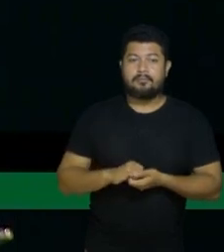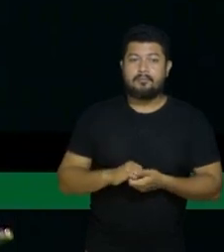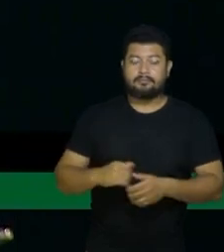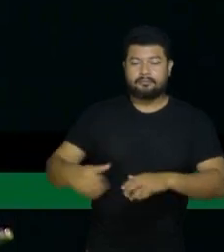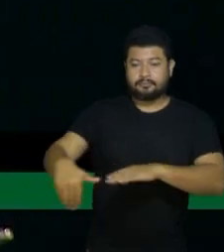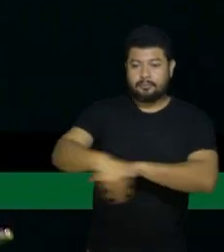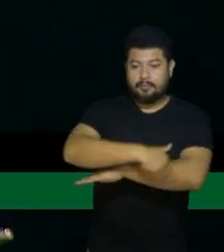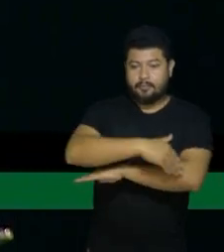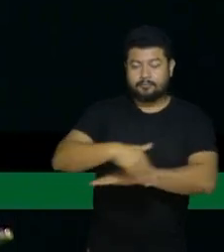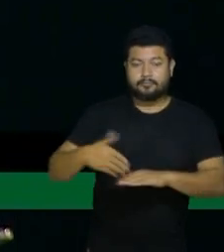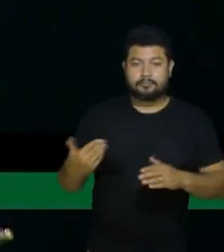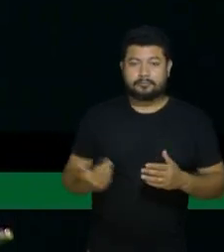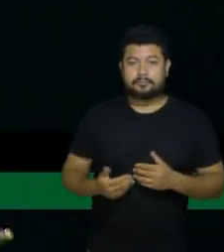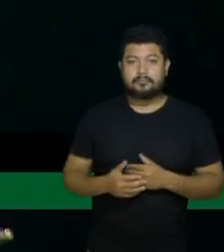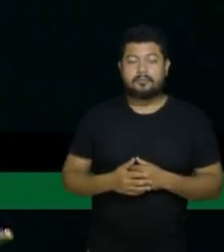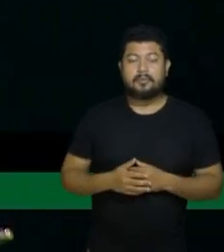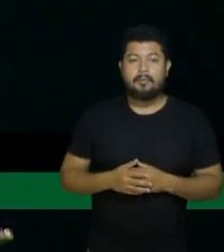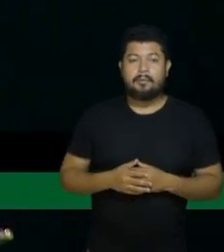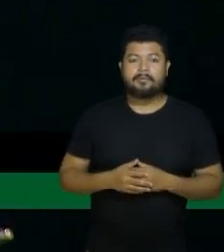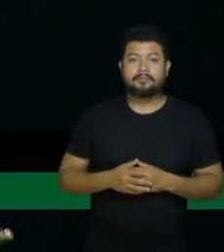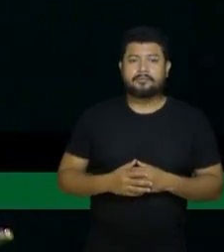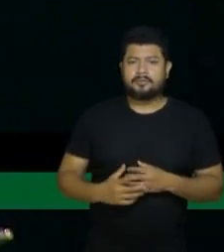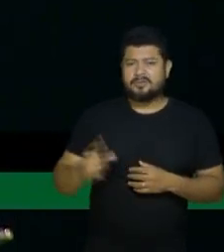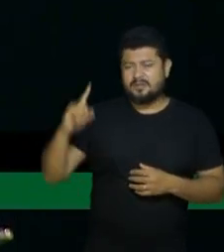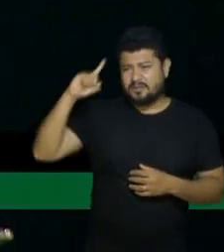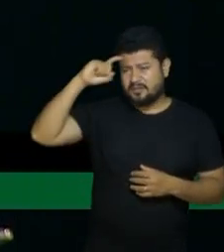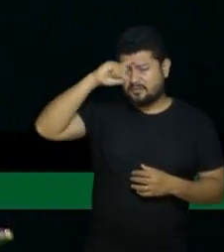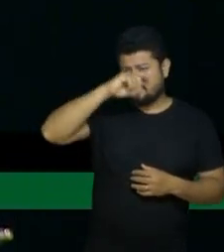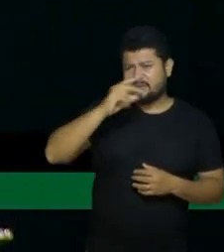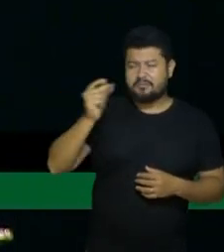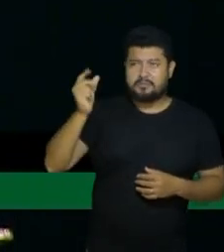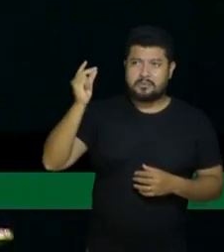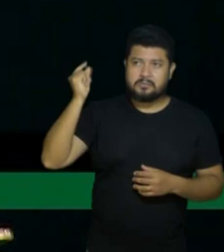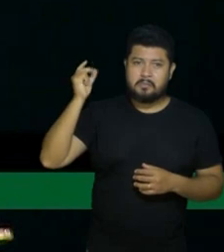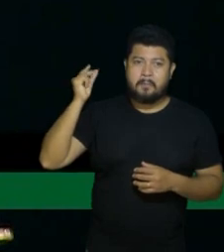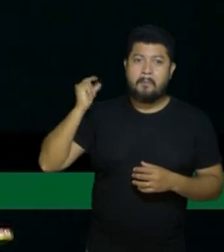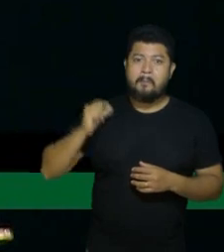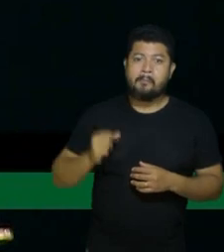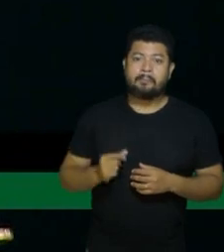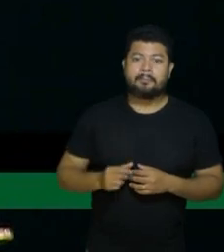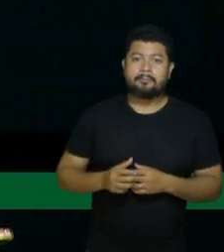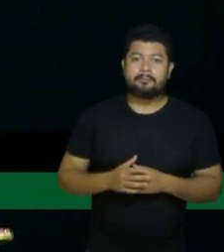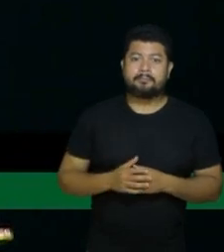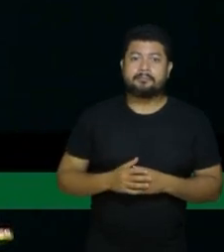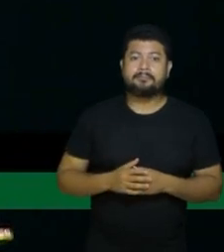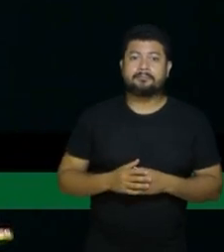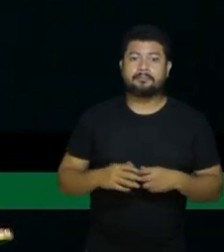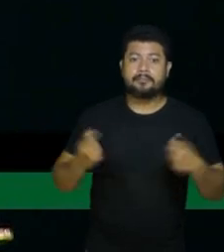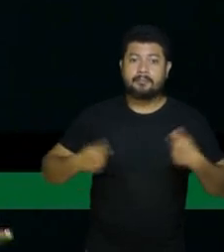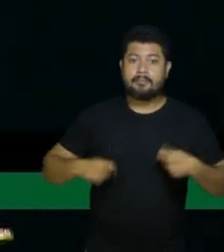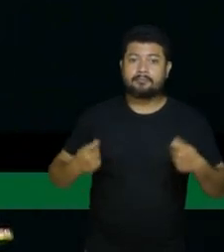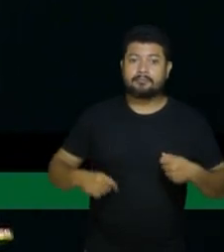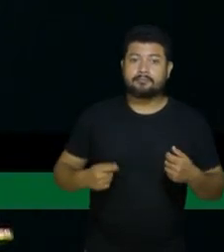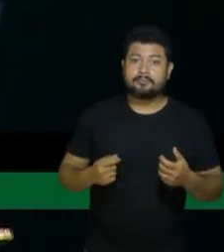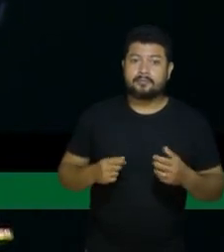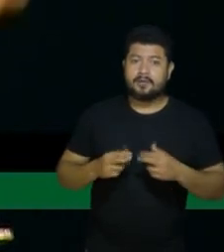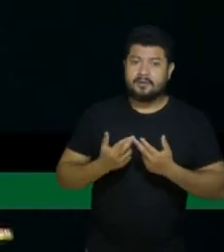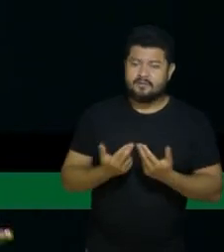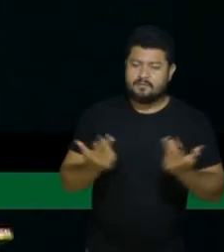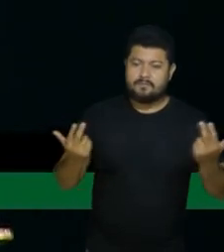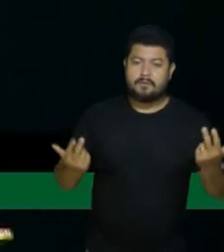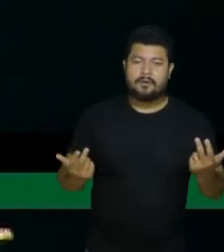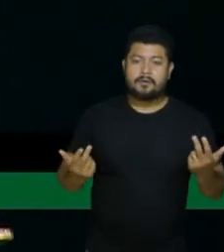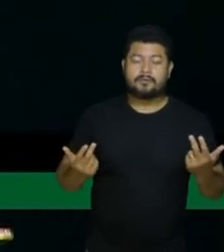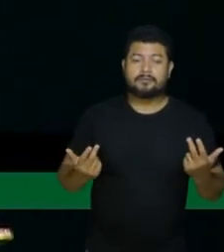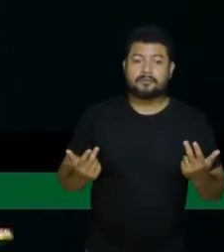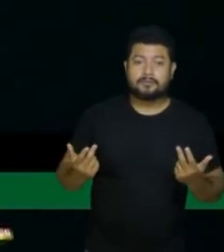aguda época difícil mas difícil uma época que tinha que passar por cima de inúmeros